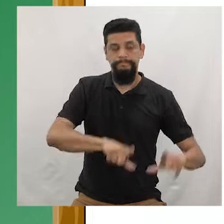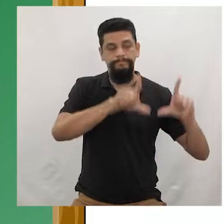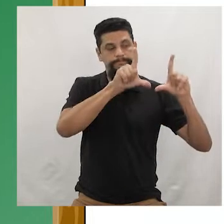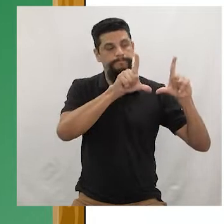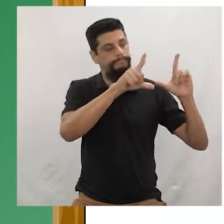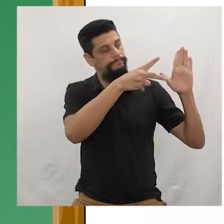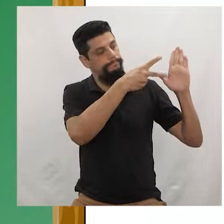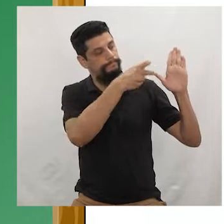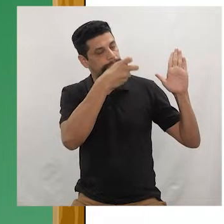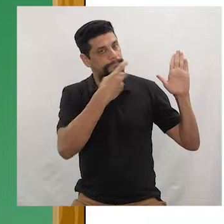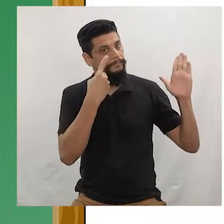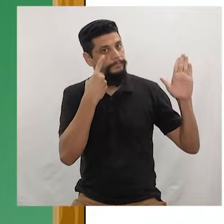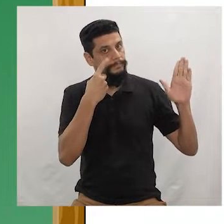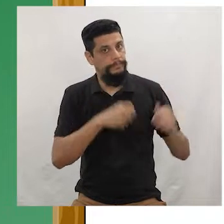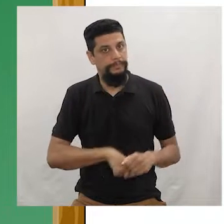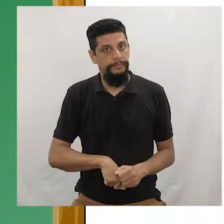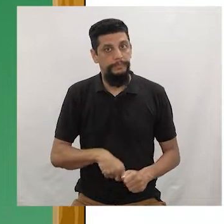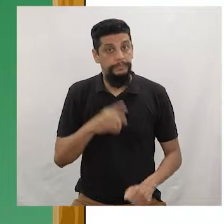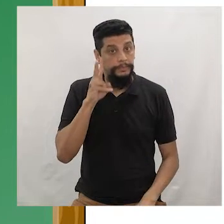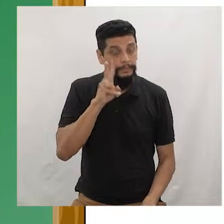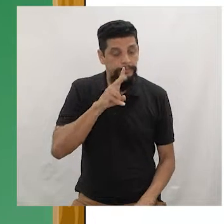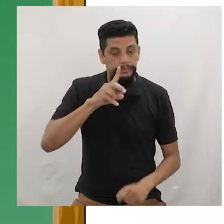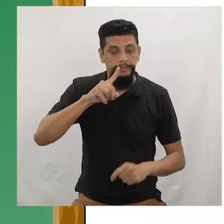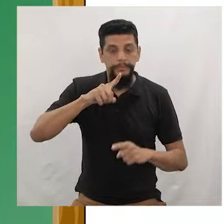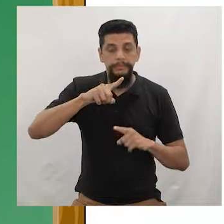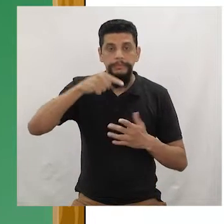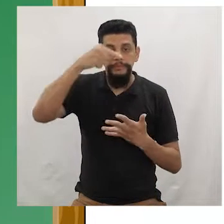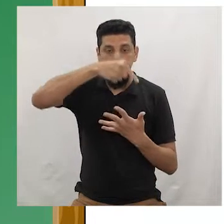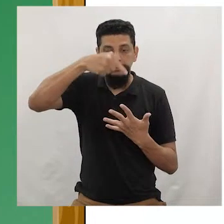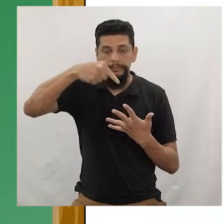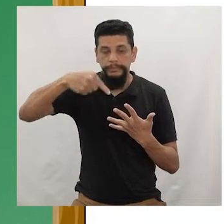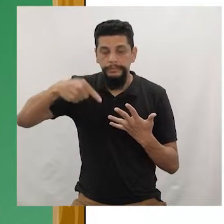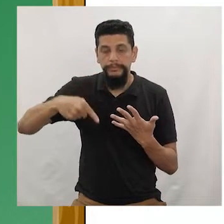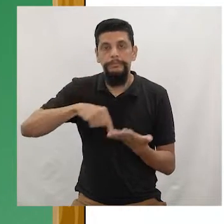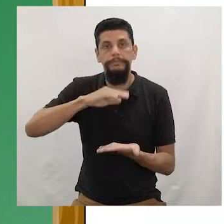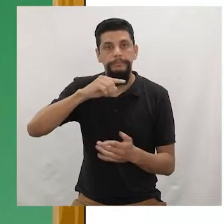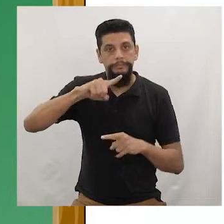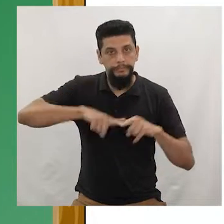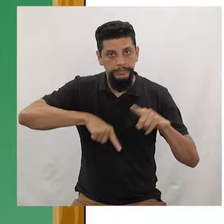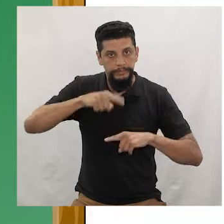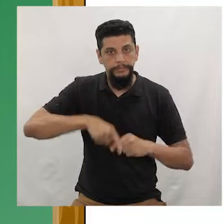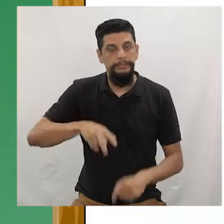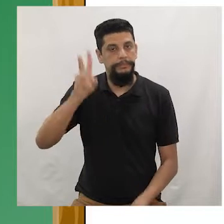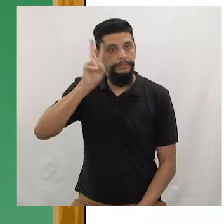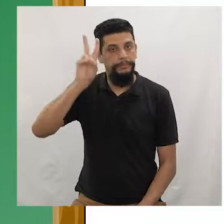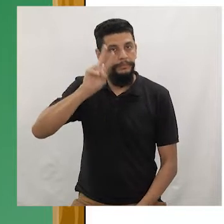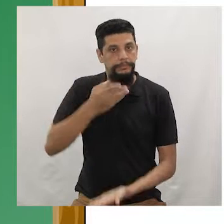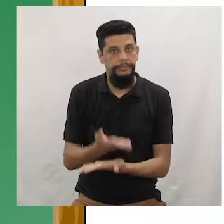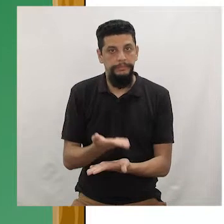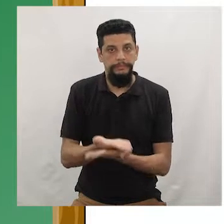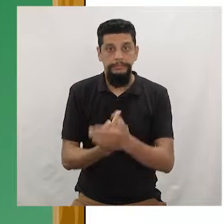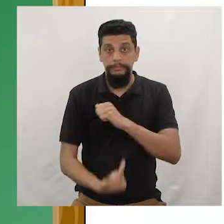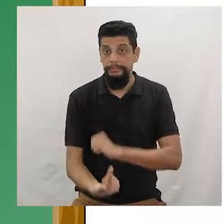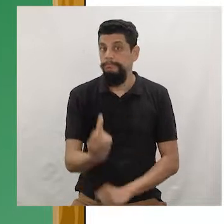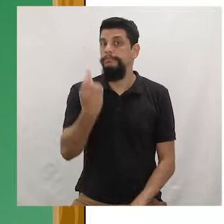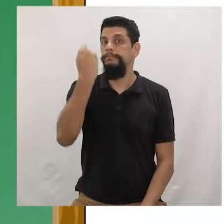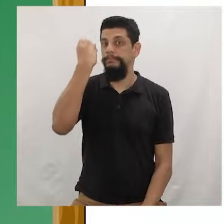lá, vamos verificar os nossos materiais. Vamos recordar as